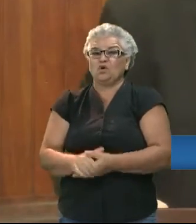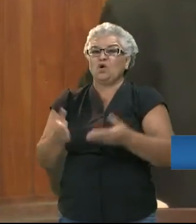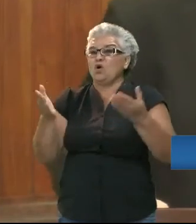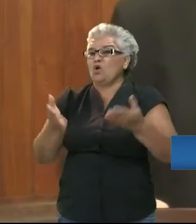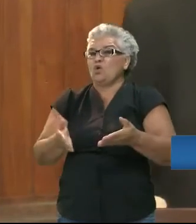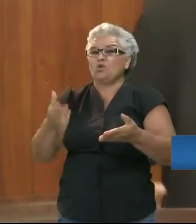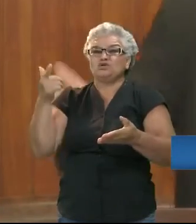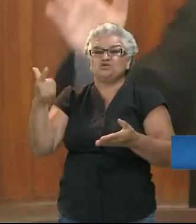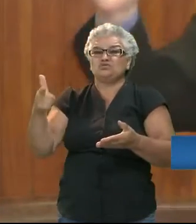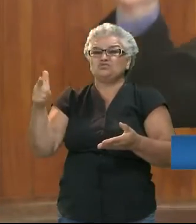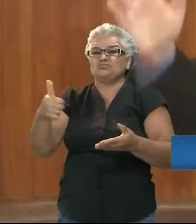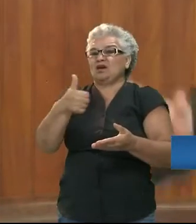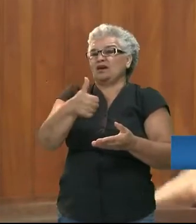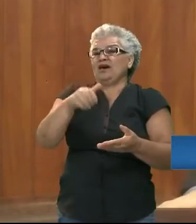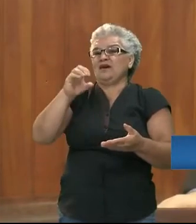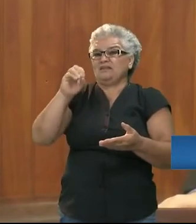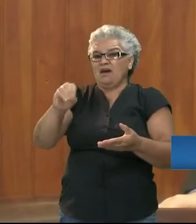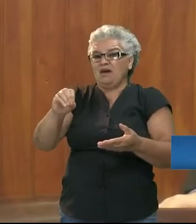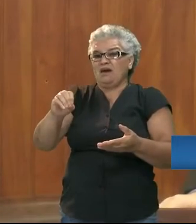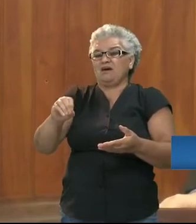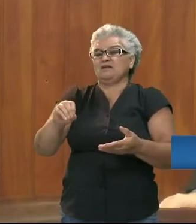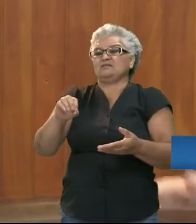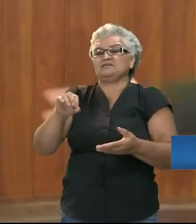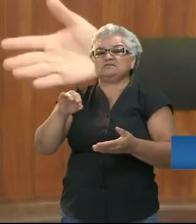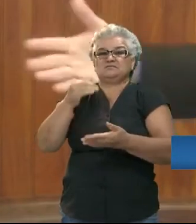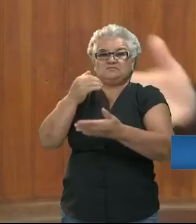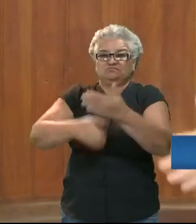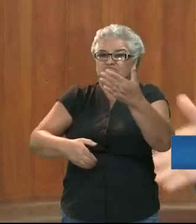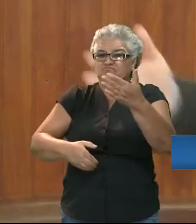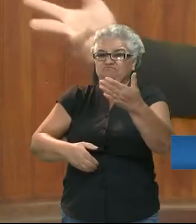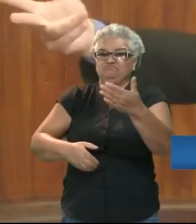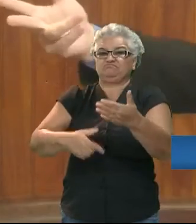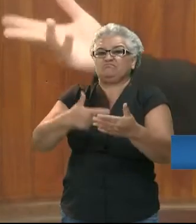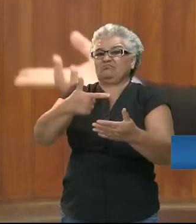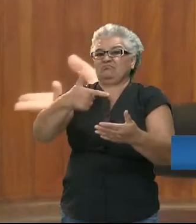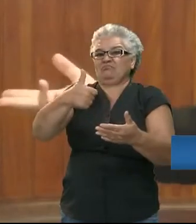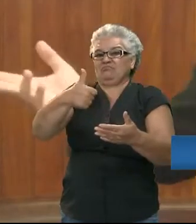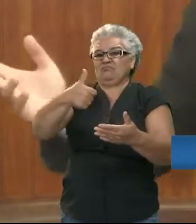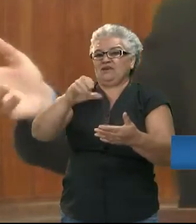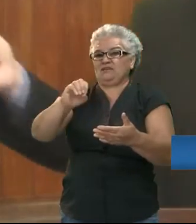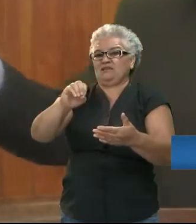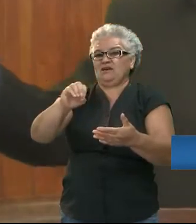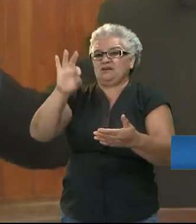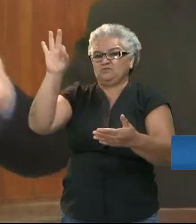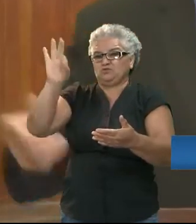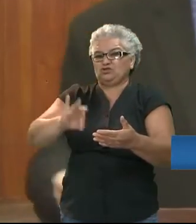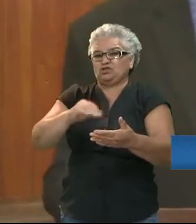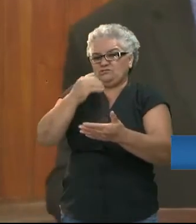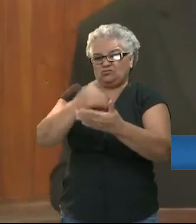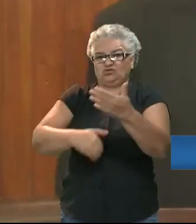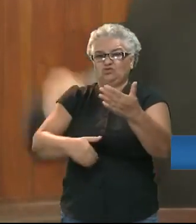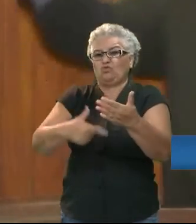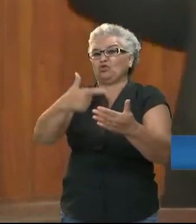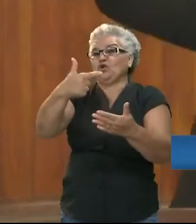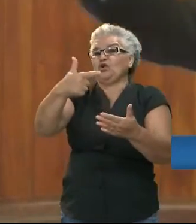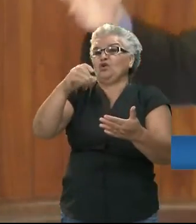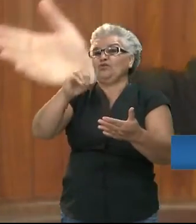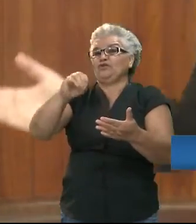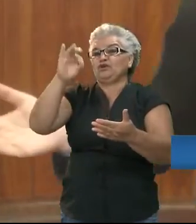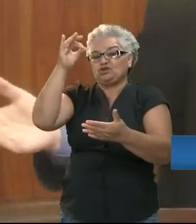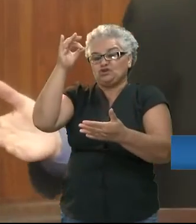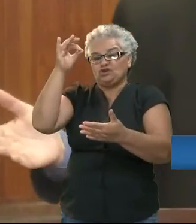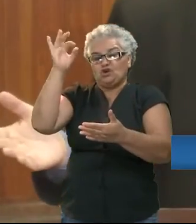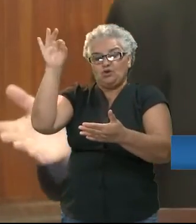10, 15, 20% de desconto em nada, porque o mundo mudou, a inflação Selic 2%, às vezes 20% não é nem o markup